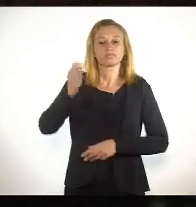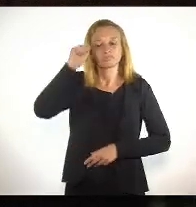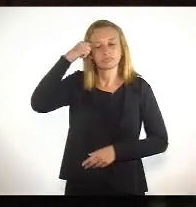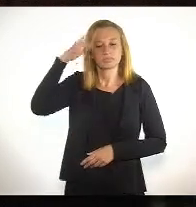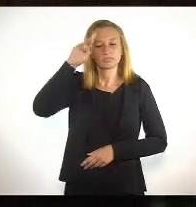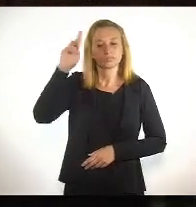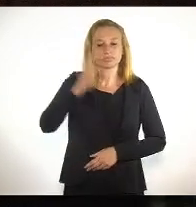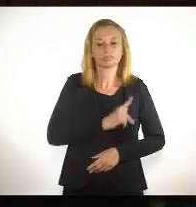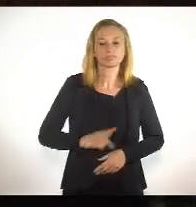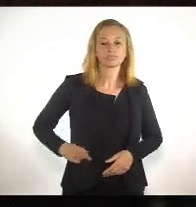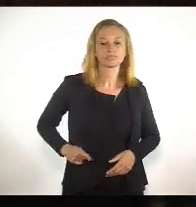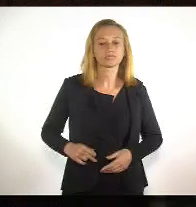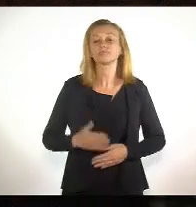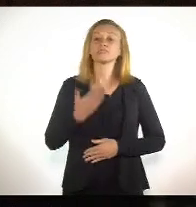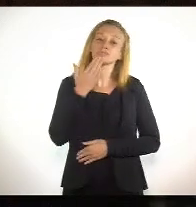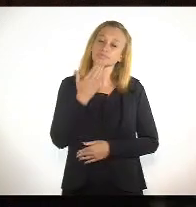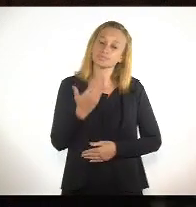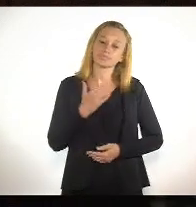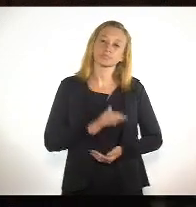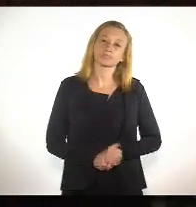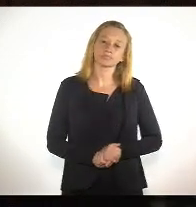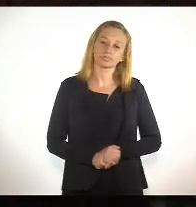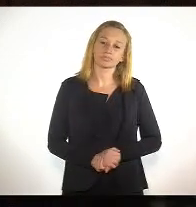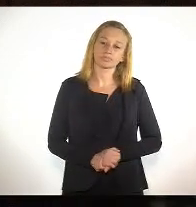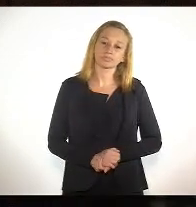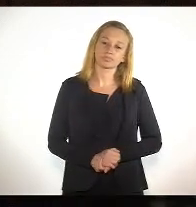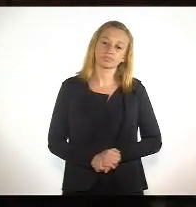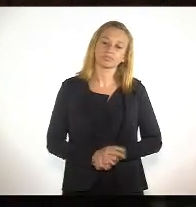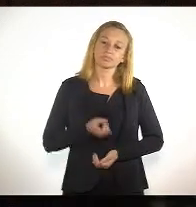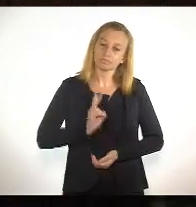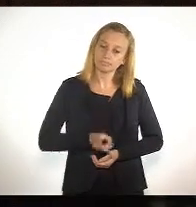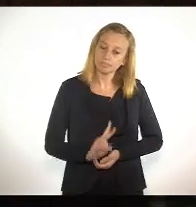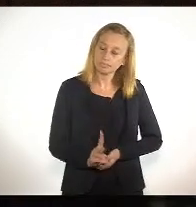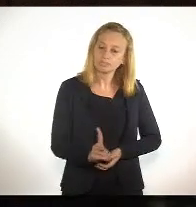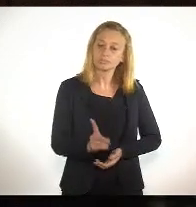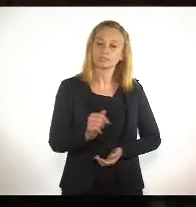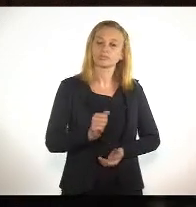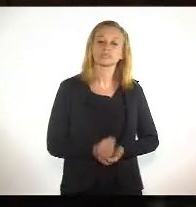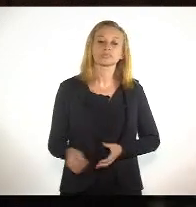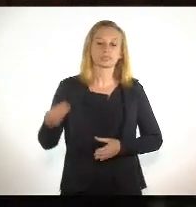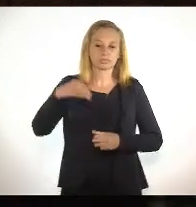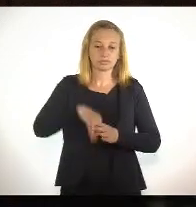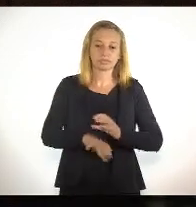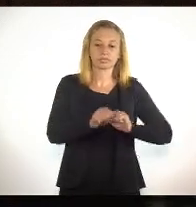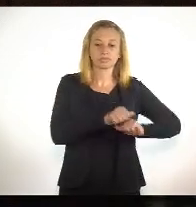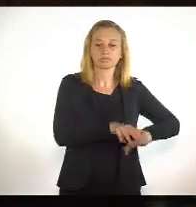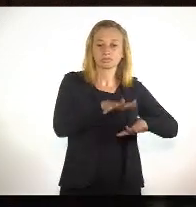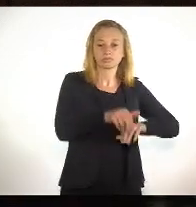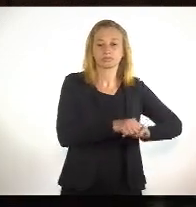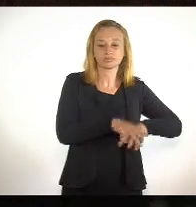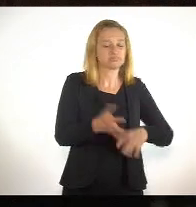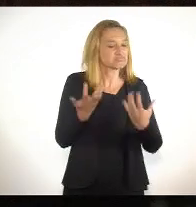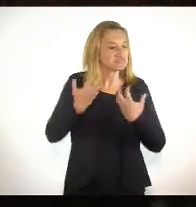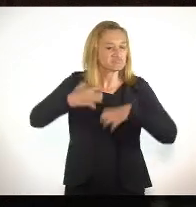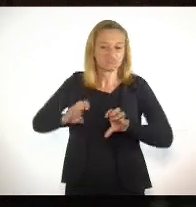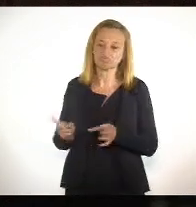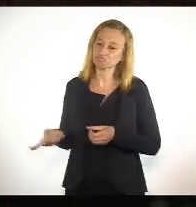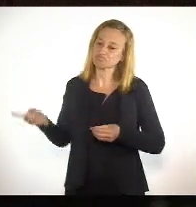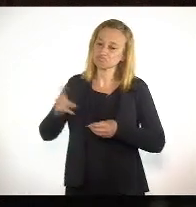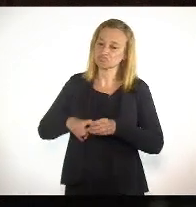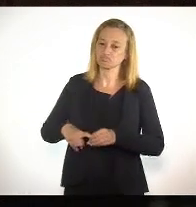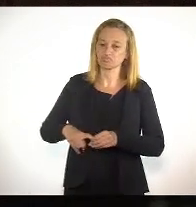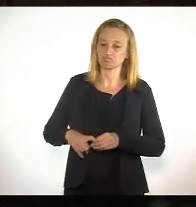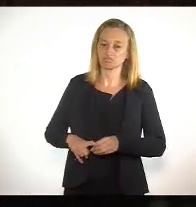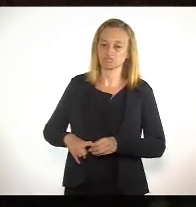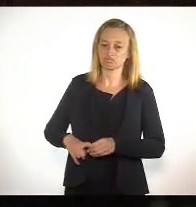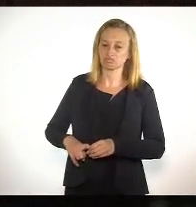presidente, suplicavam para que permanecessem dentro do Exército, porque não queriam